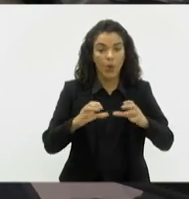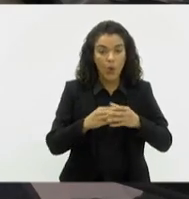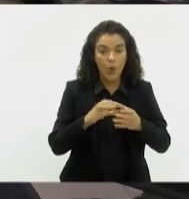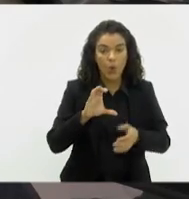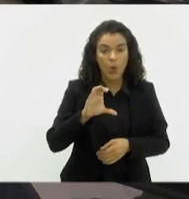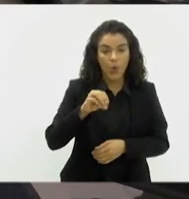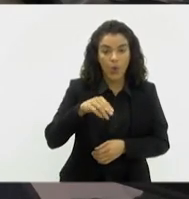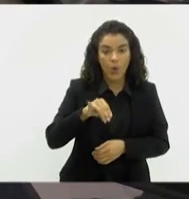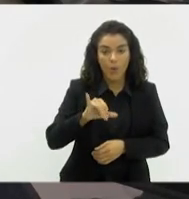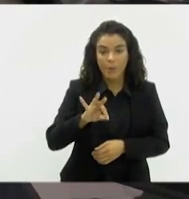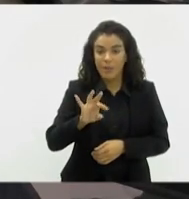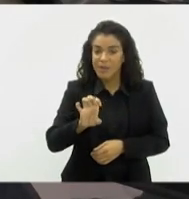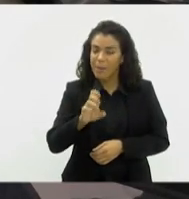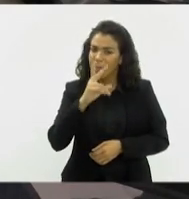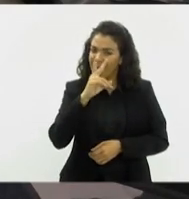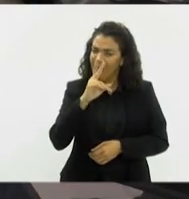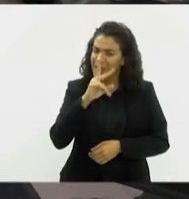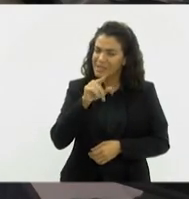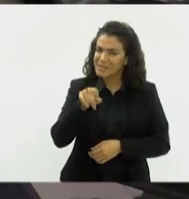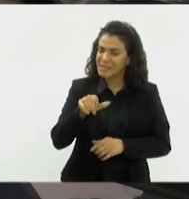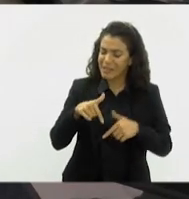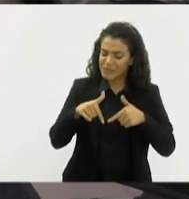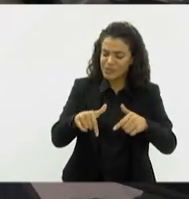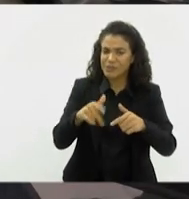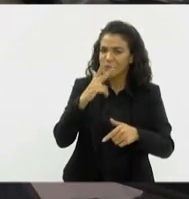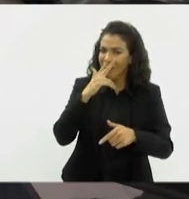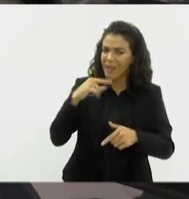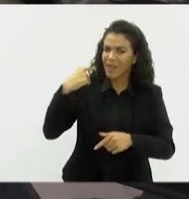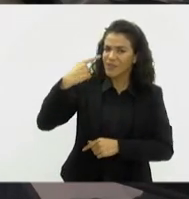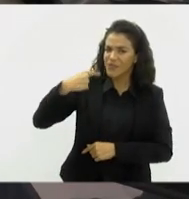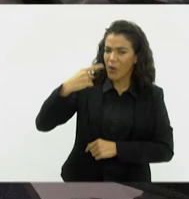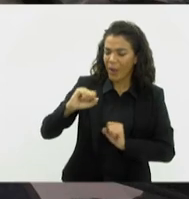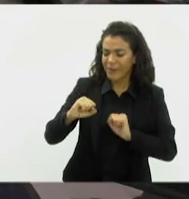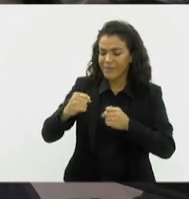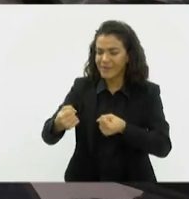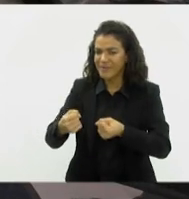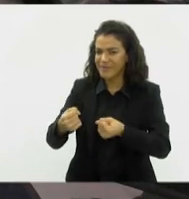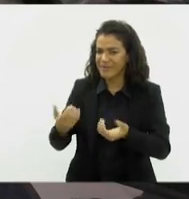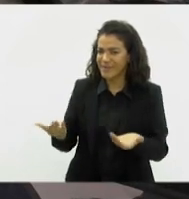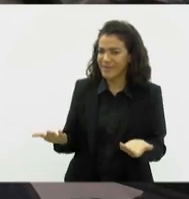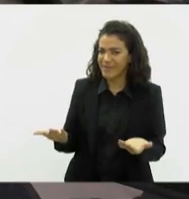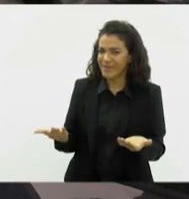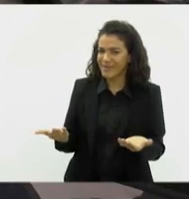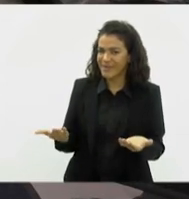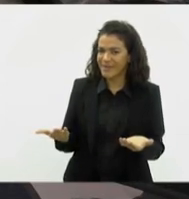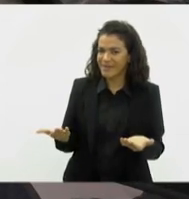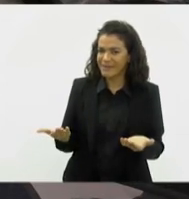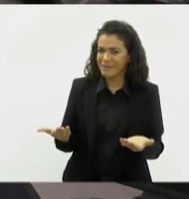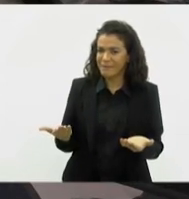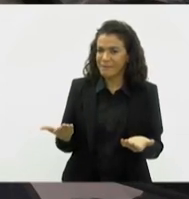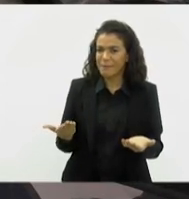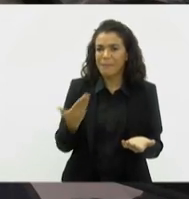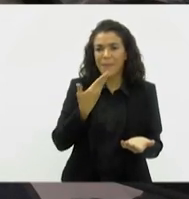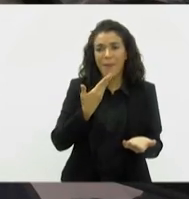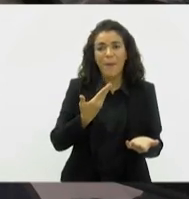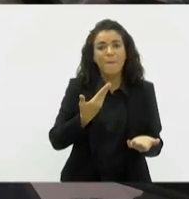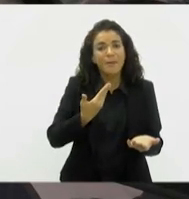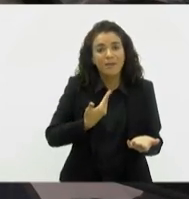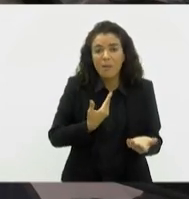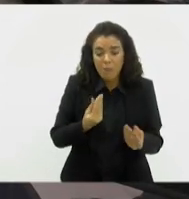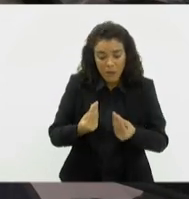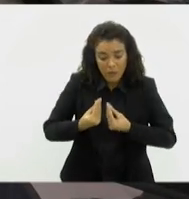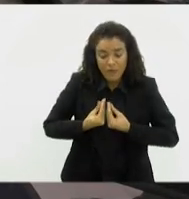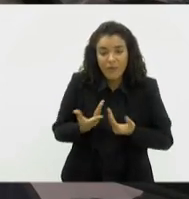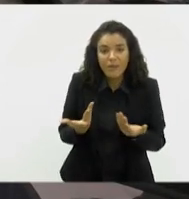agindo como advogado dos sabatinados. Um banco de emprego. É onde eu não estou entendendo. Eu pedi a palavra e me foi dada a palavra para esclarecer os critérios. Mas a